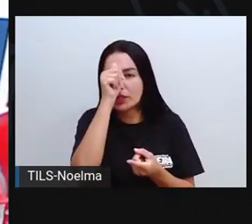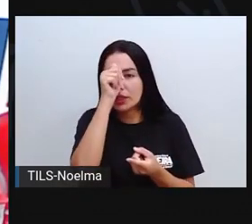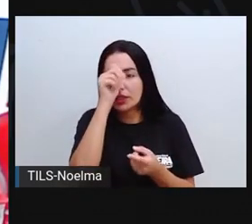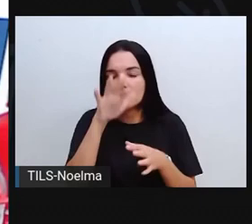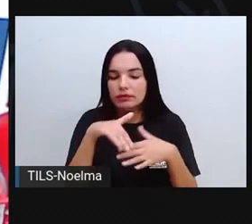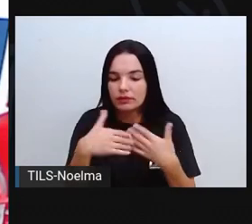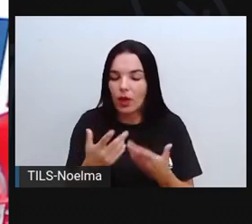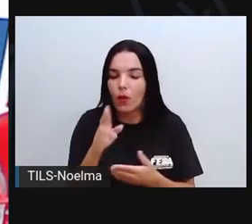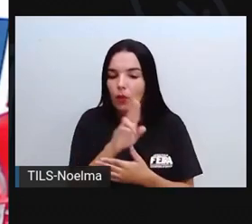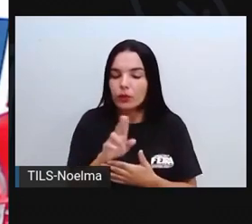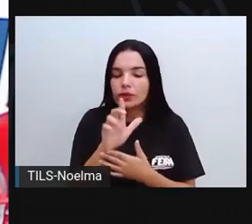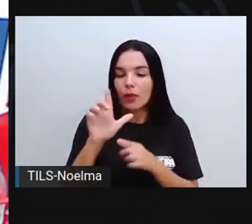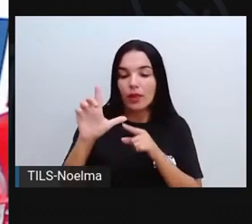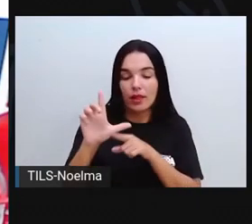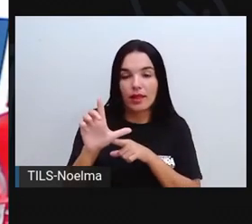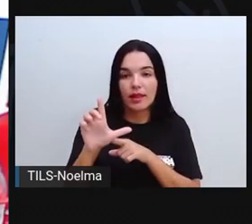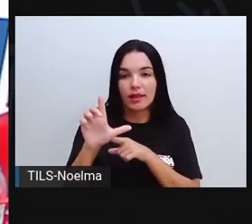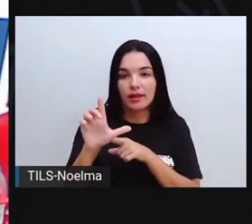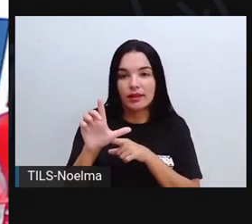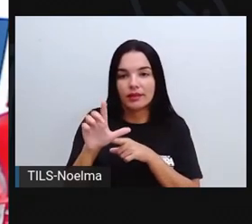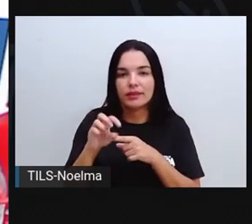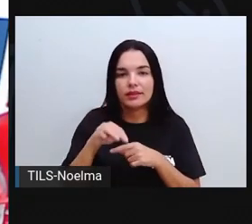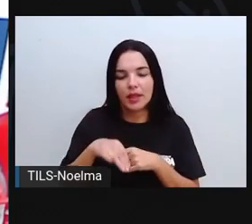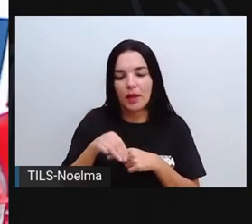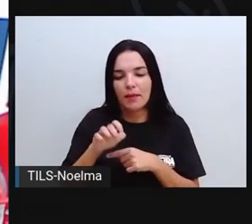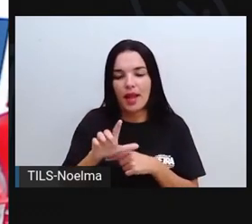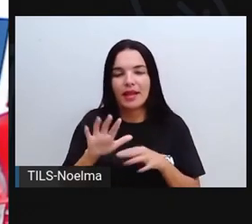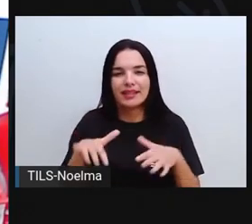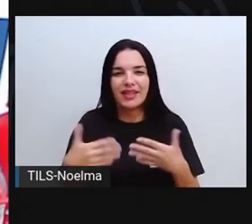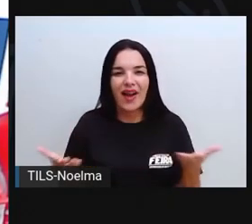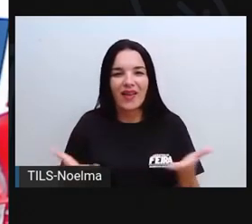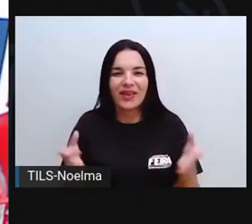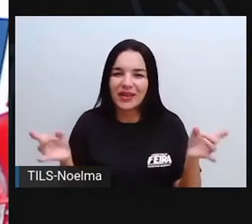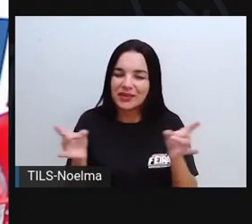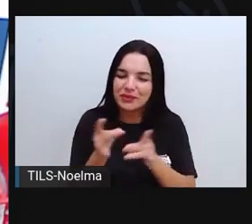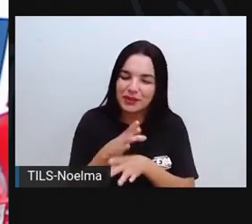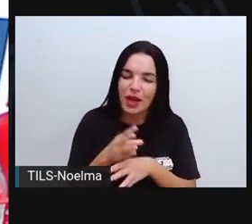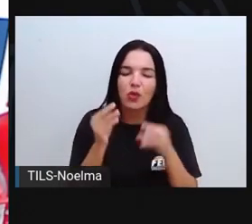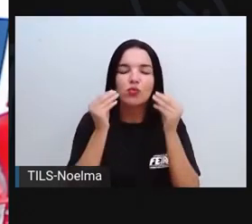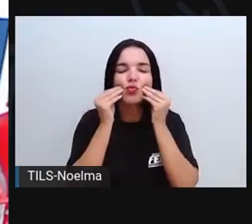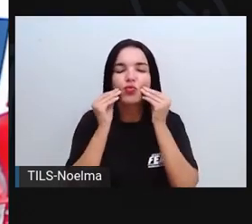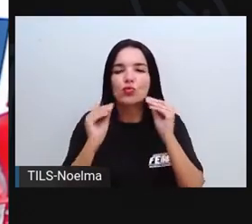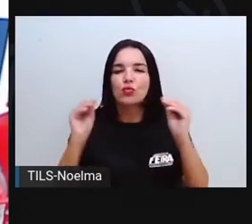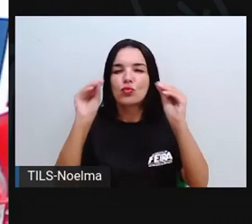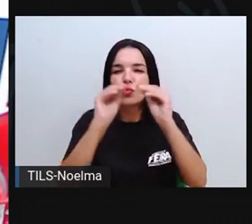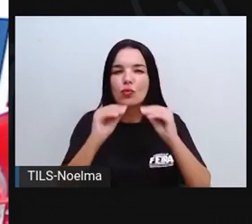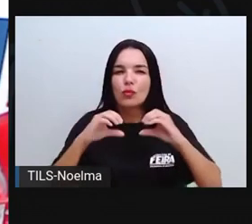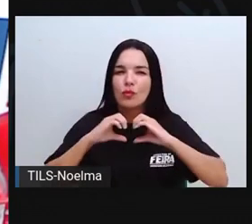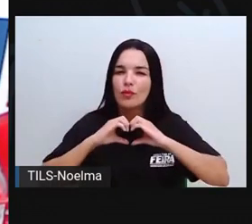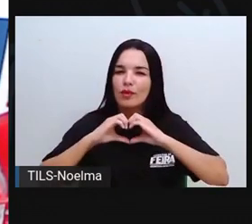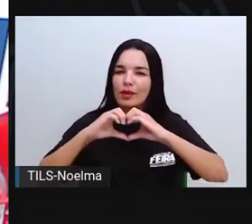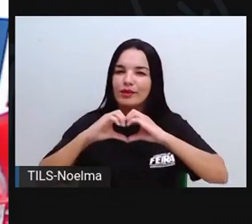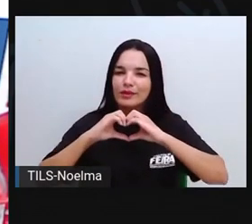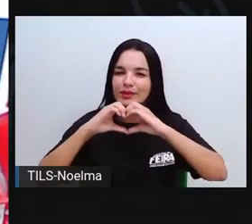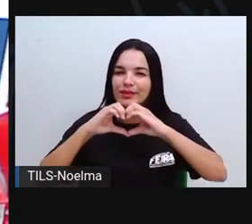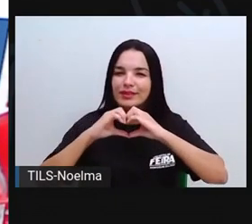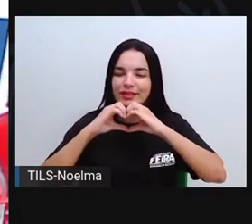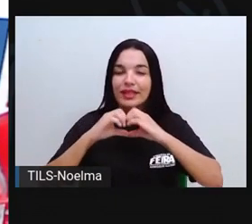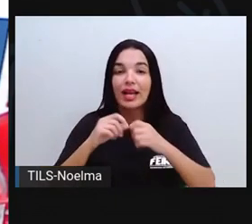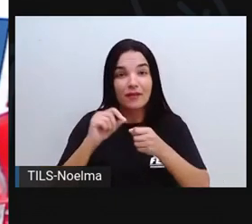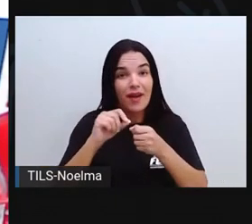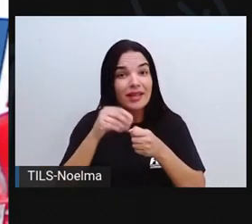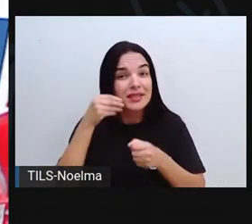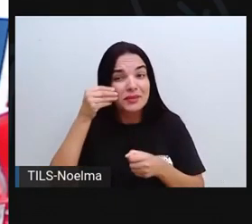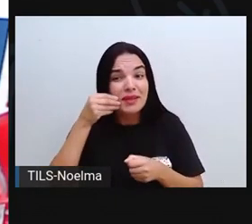mililitro certo você se a gente vai ficando por aqui um beijo no coração de cada um de vocês e